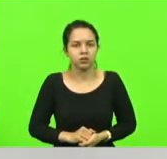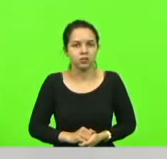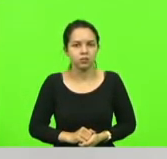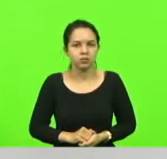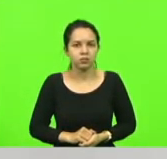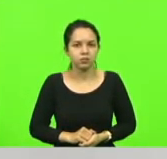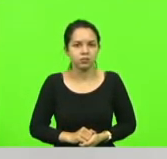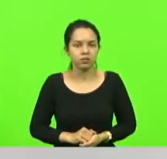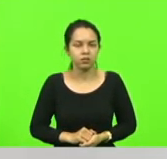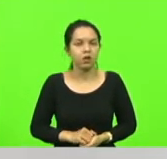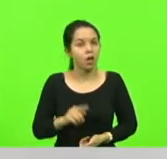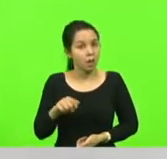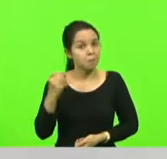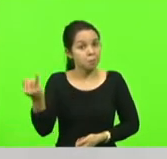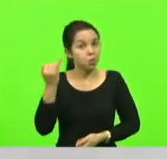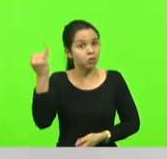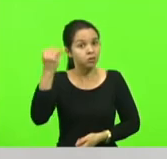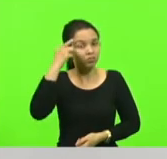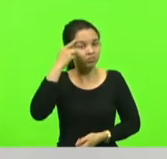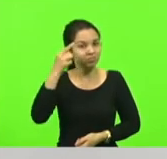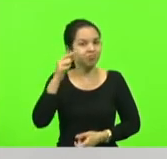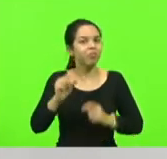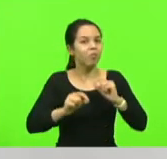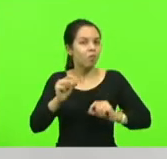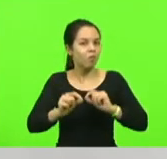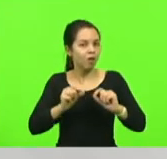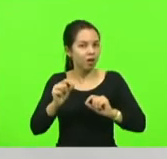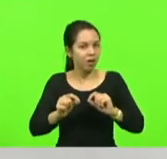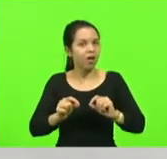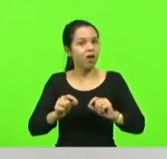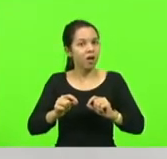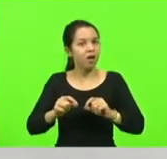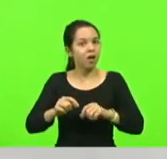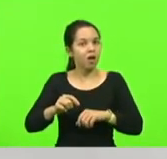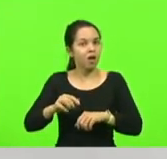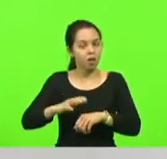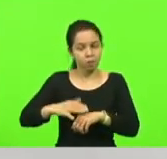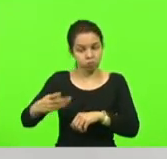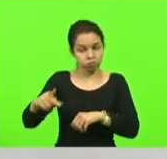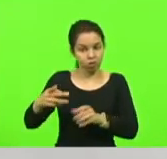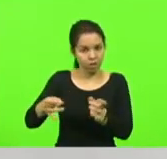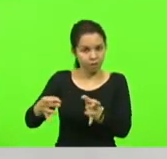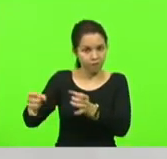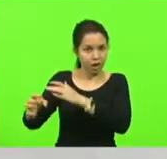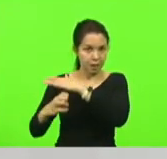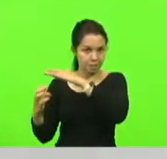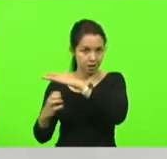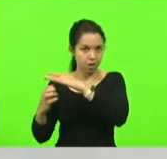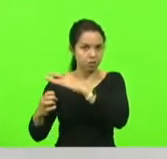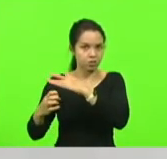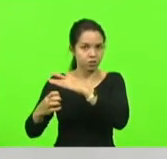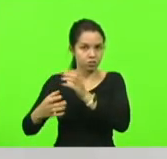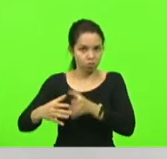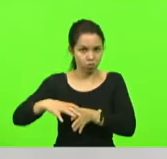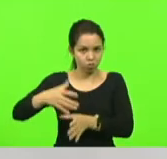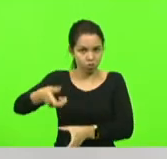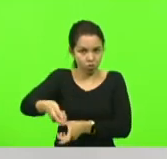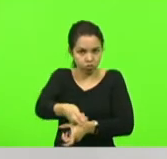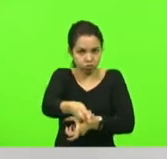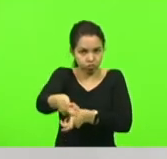Um ponto que chama atenção, e daí vem do próprio mercado de extintores, que após a portaria